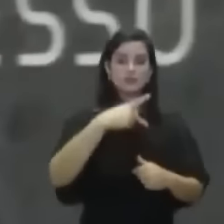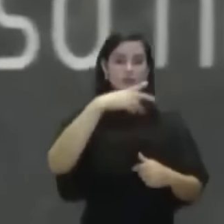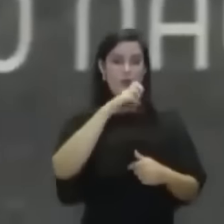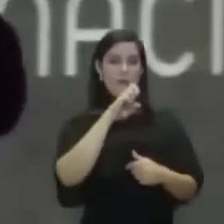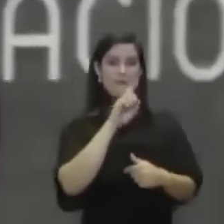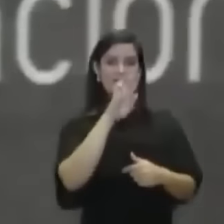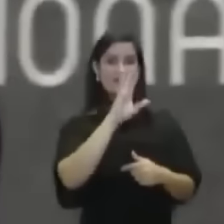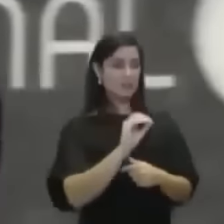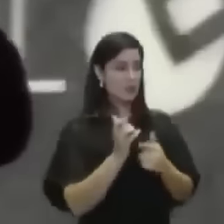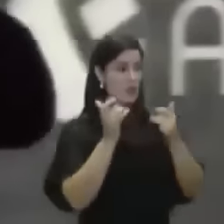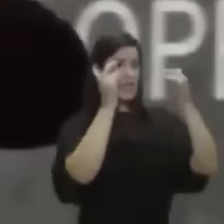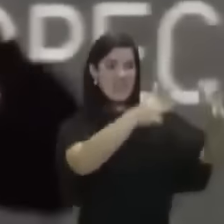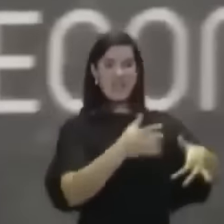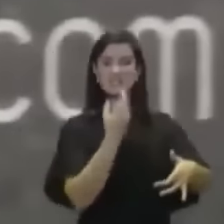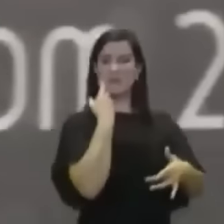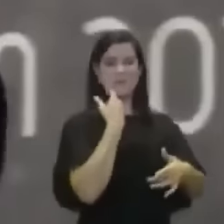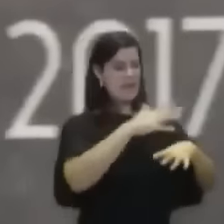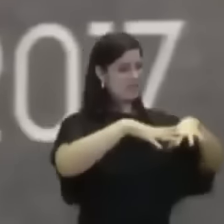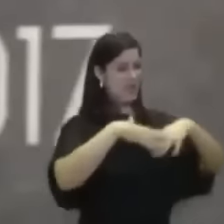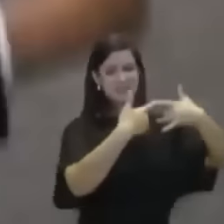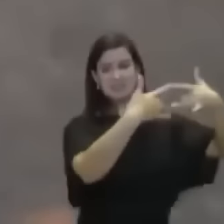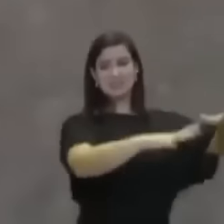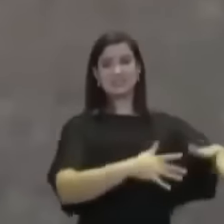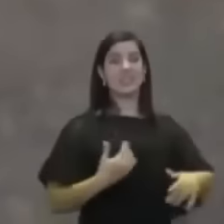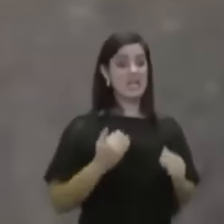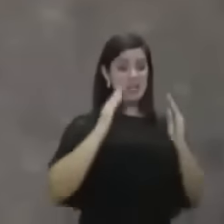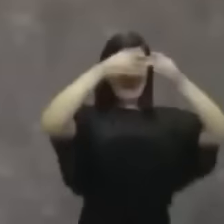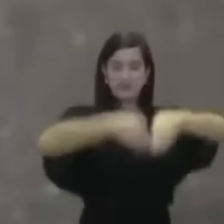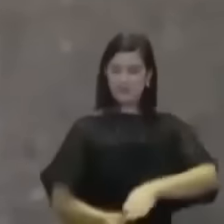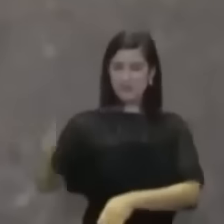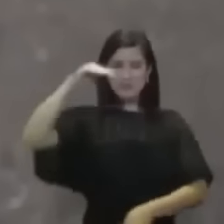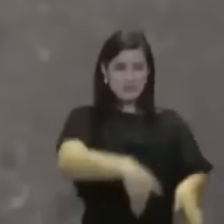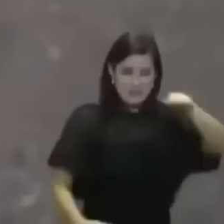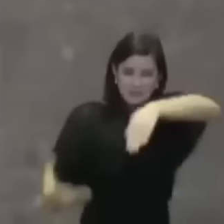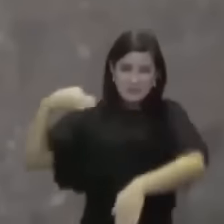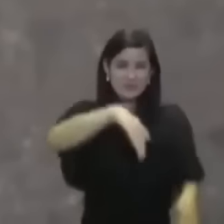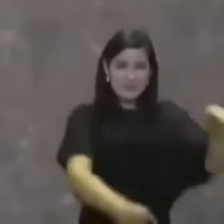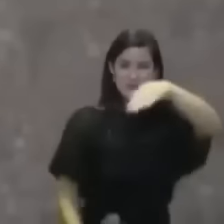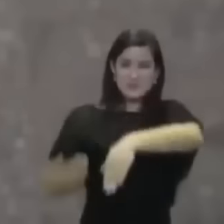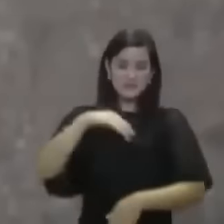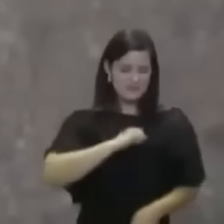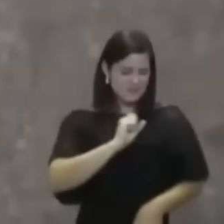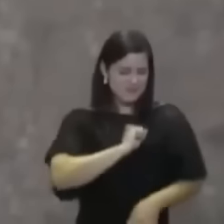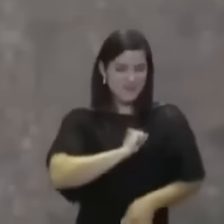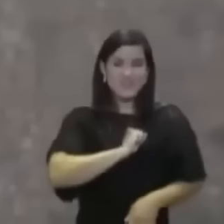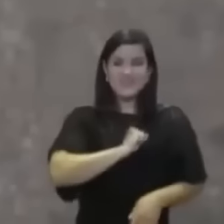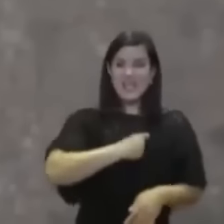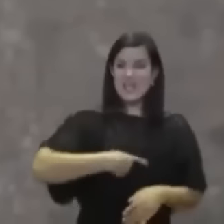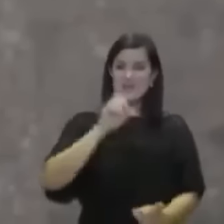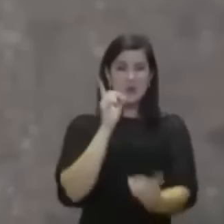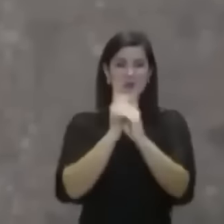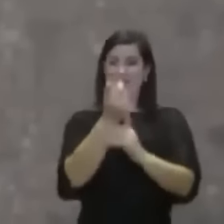larga para lá as redes, larga para lá os peixes, nada, 100 metros, coração acelerado, pensando: ele vai me quebrar agora, ele vai me arrebentar todo, ele vai